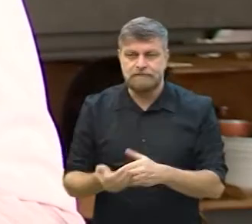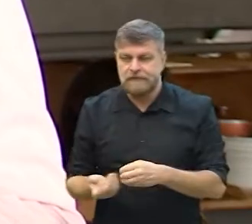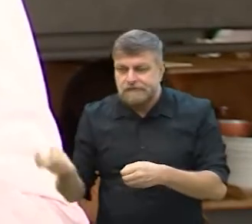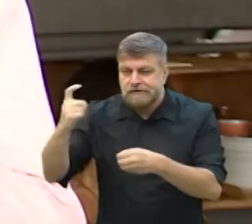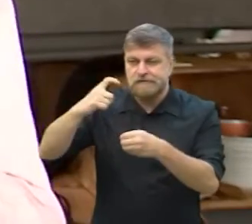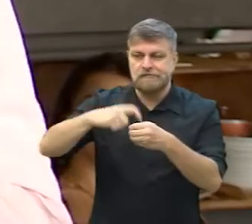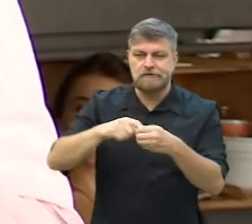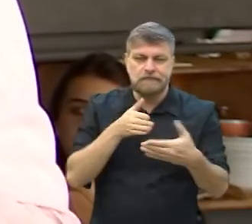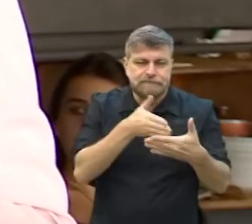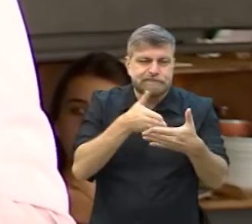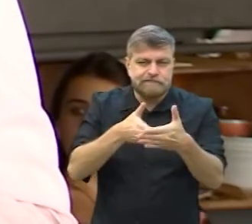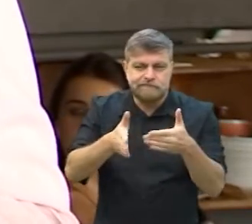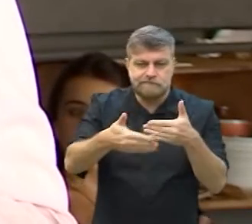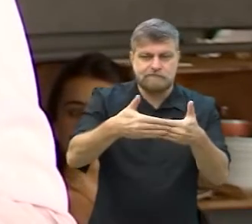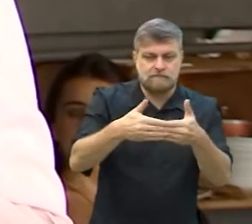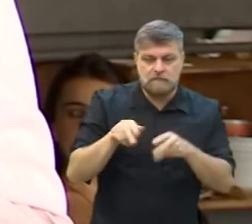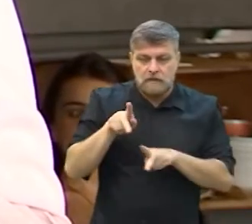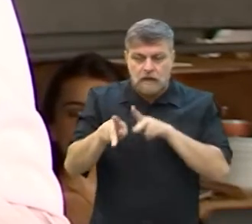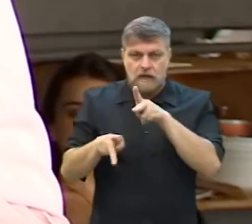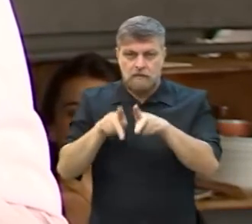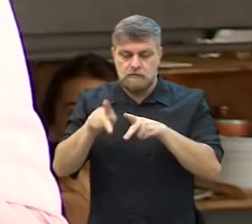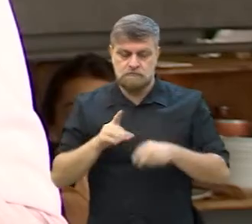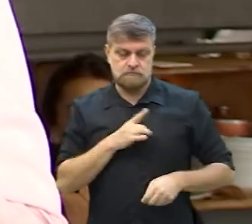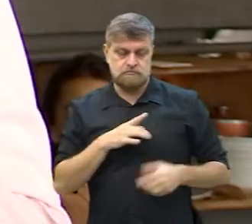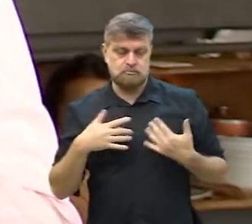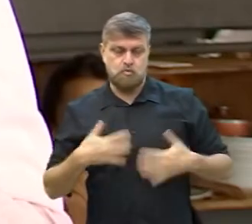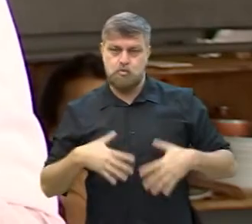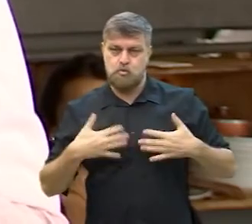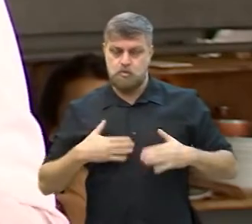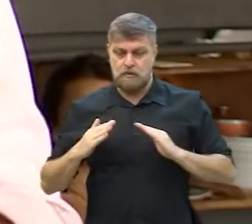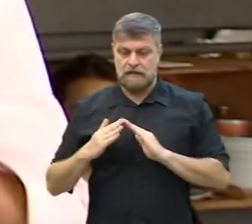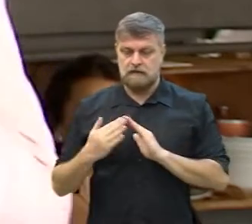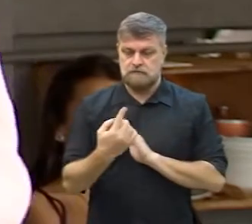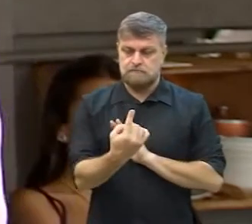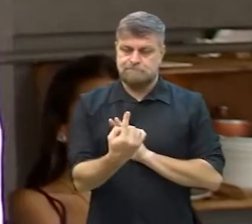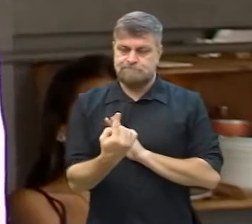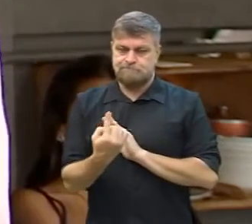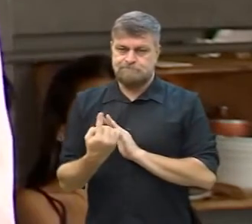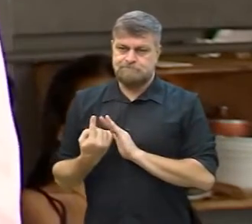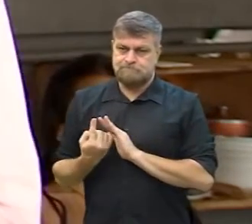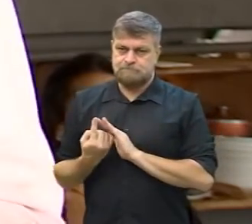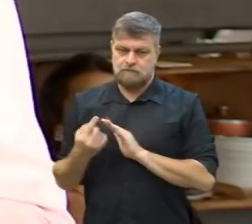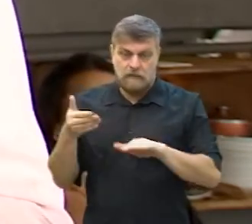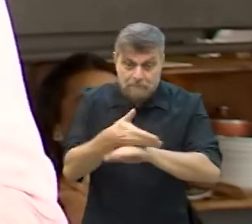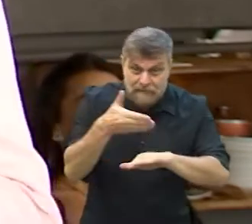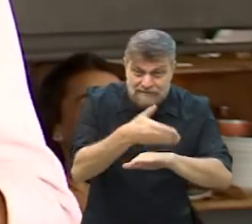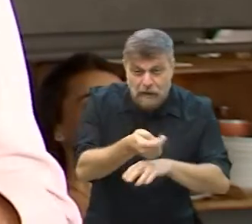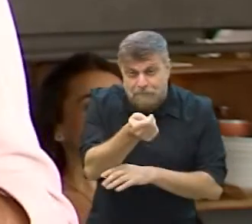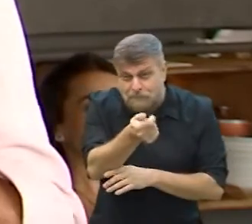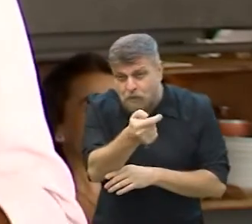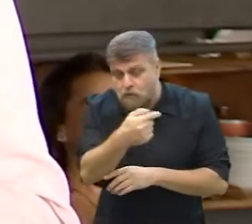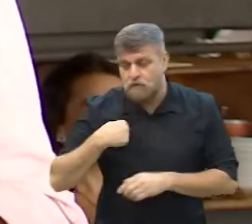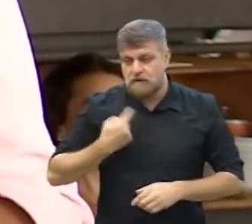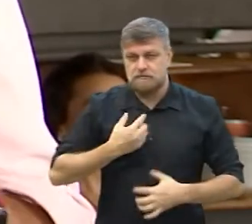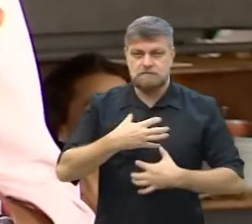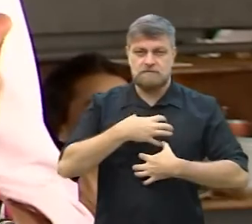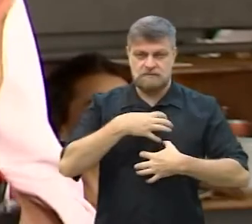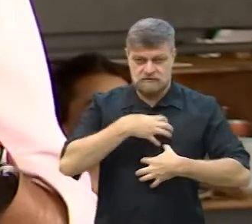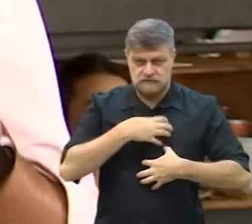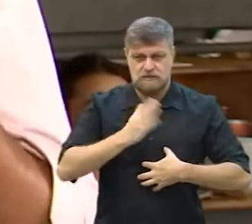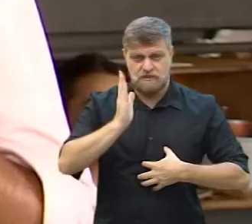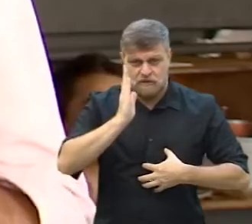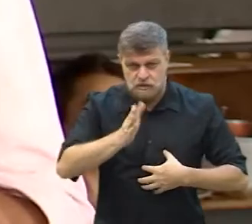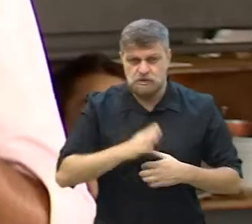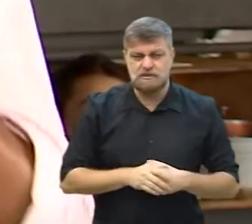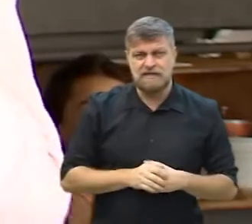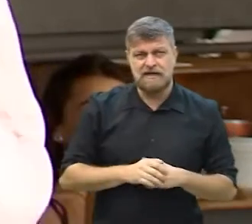fase, a população acaba ficando um pouco mais resguardada e eles acabam saindo um pouco menos. Então, a gente sentiu isso já nos